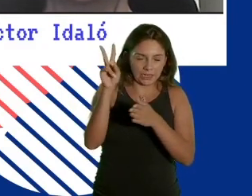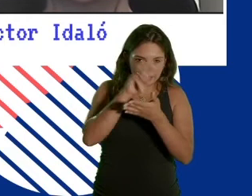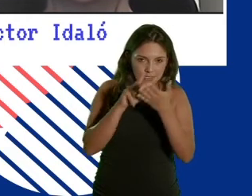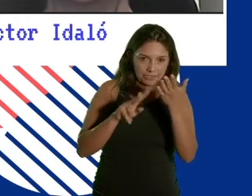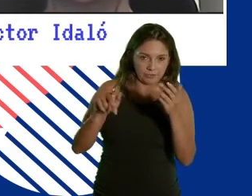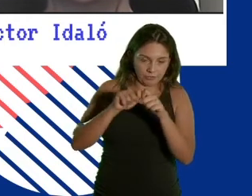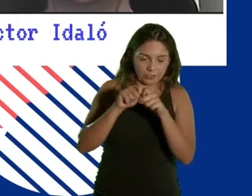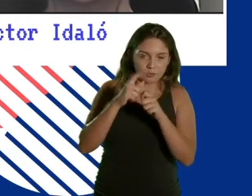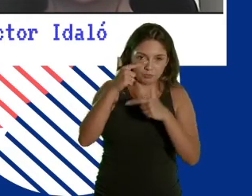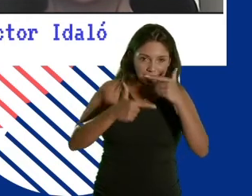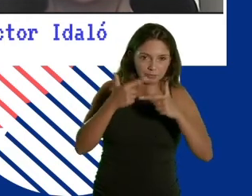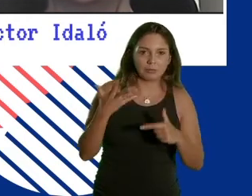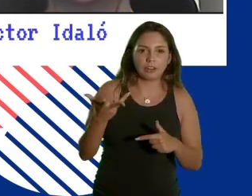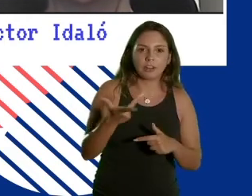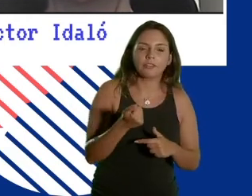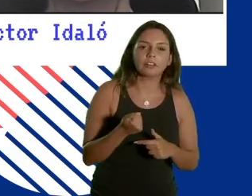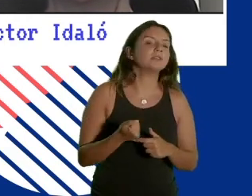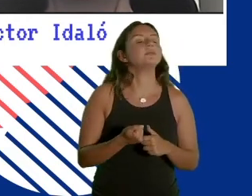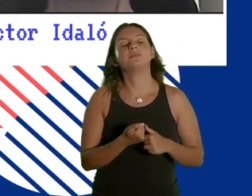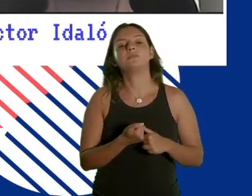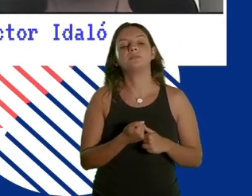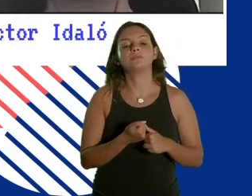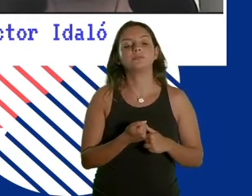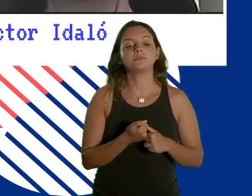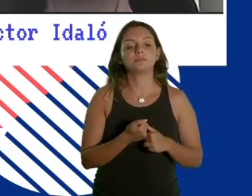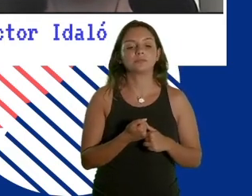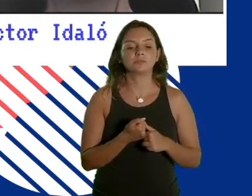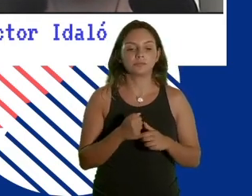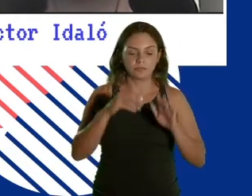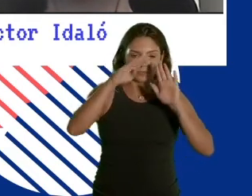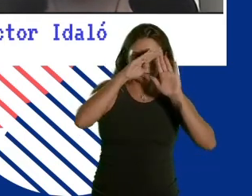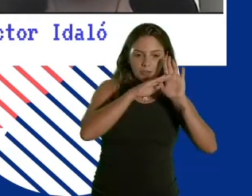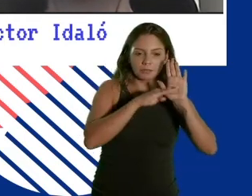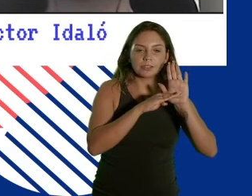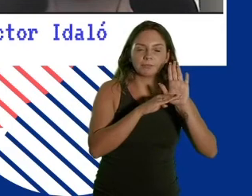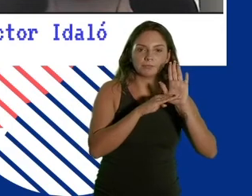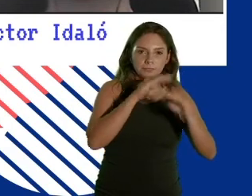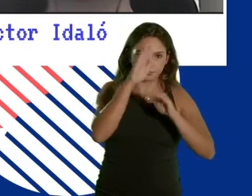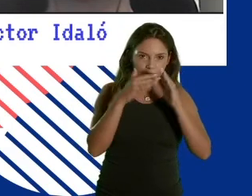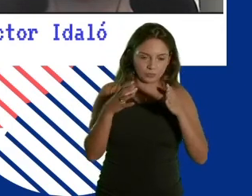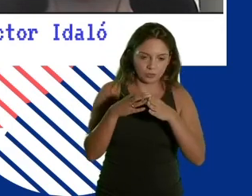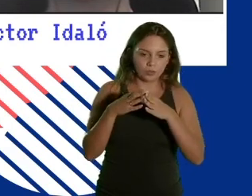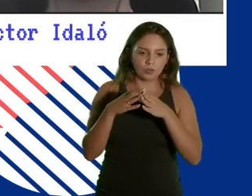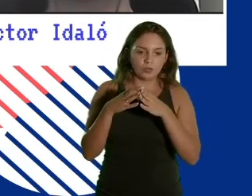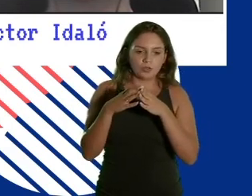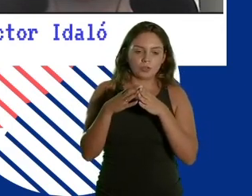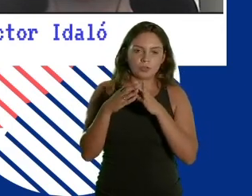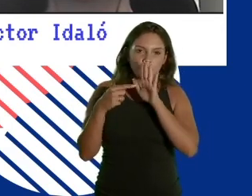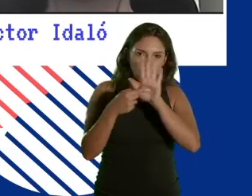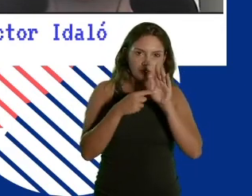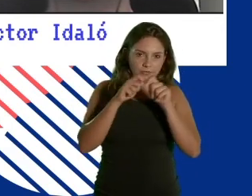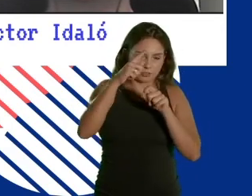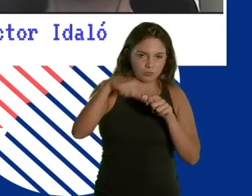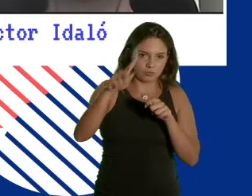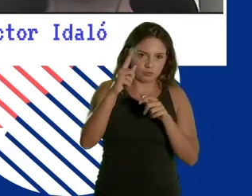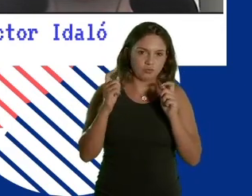está fazendo um trabalho maravilhoso aqui no Fli Araxá. Está passando na programação, né, Líbia? A turma do Núcleo aparecendo aí, fazendo